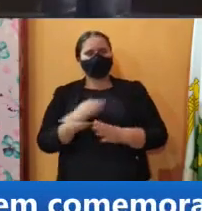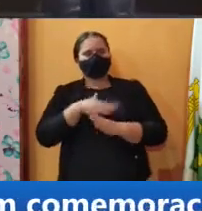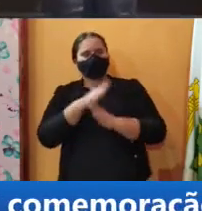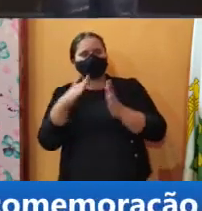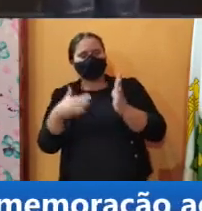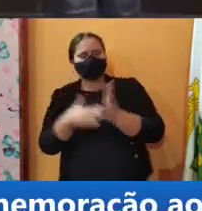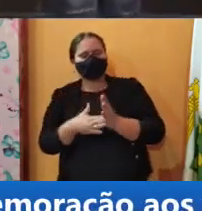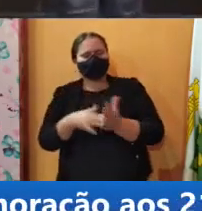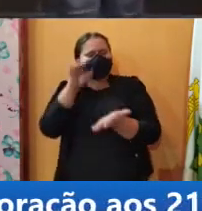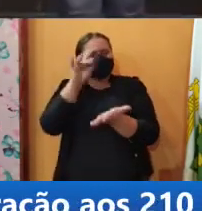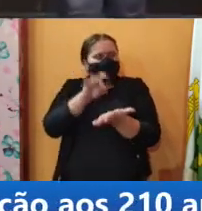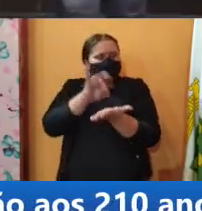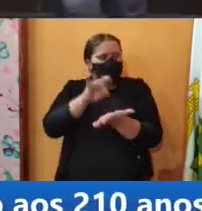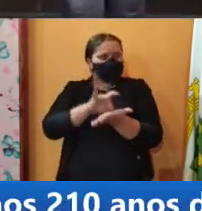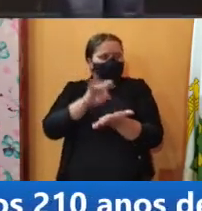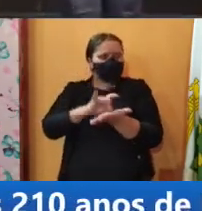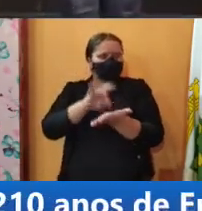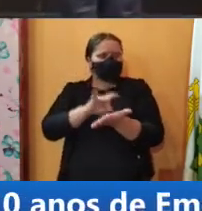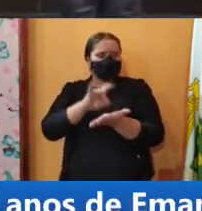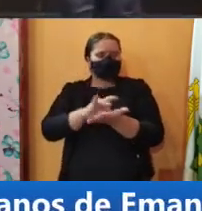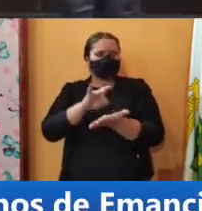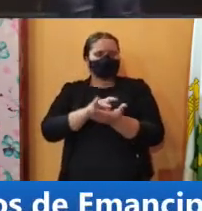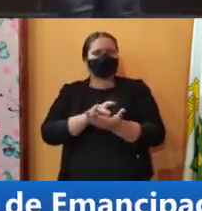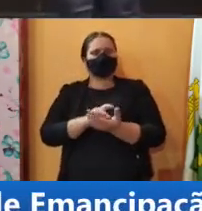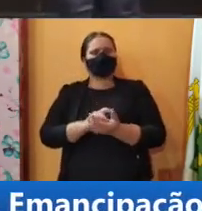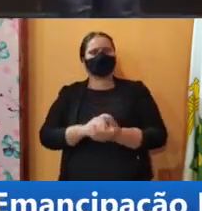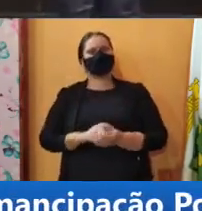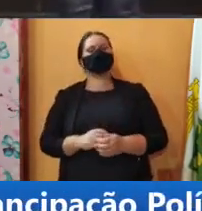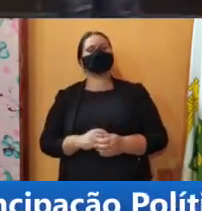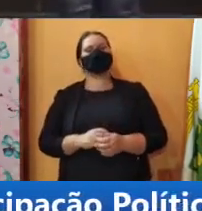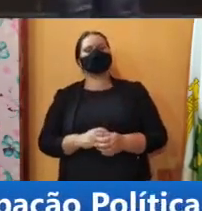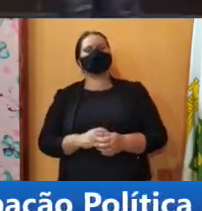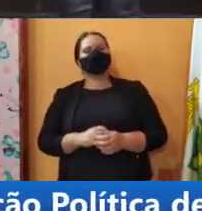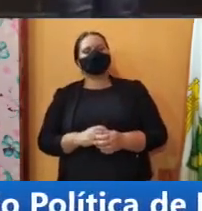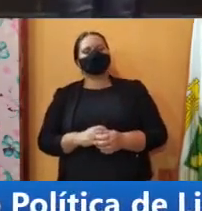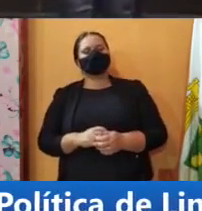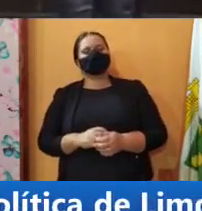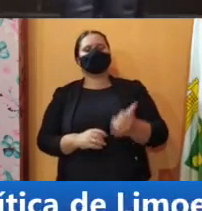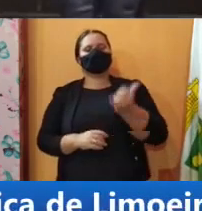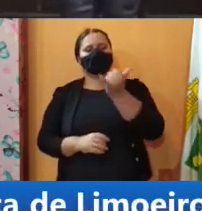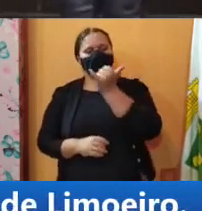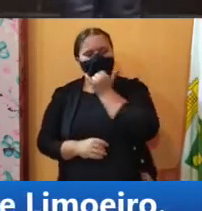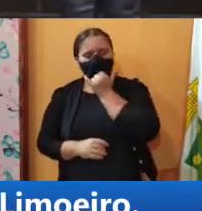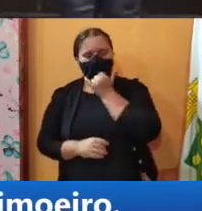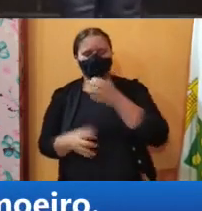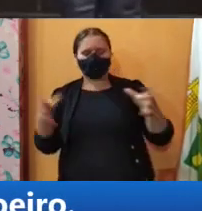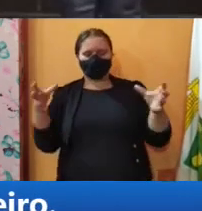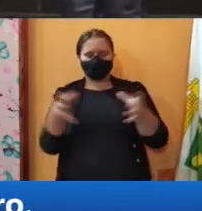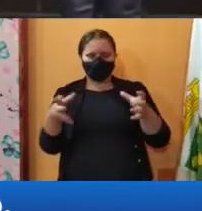com toda sinceridade, aqui, ó, pé junto, coração aberto, pedir desculpas à comunidade